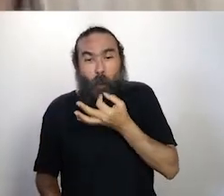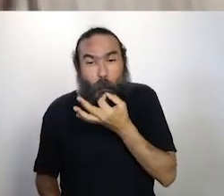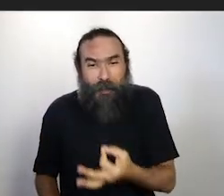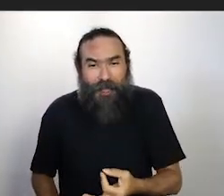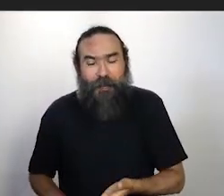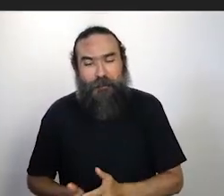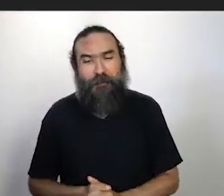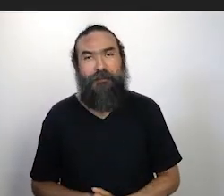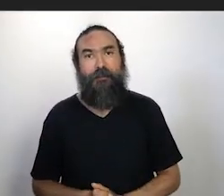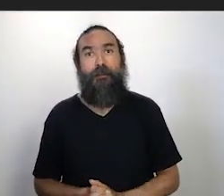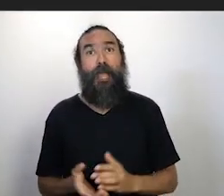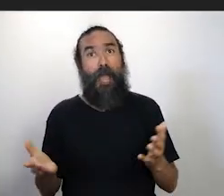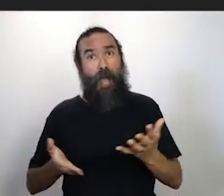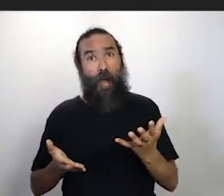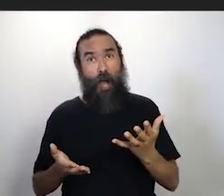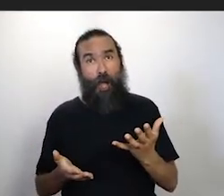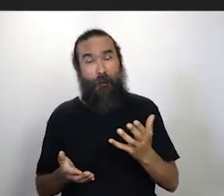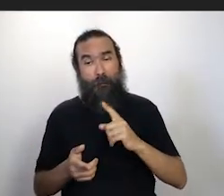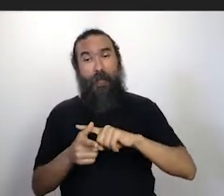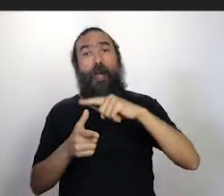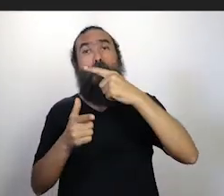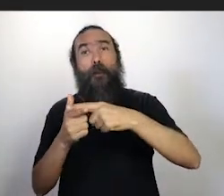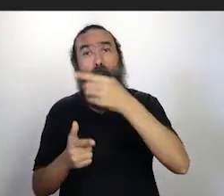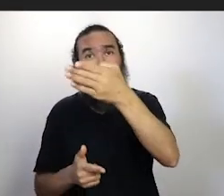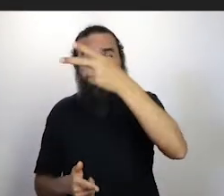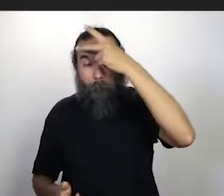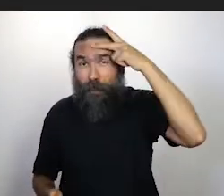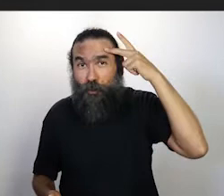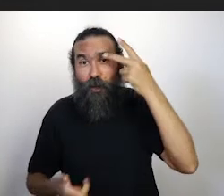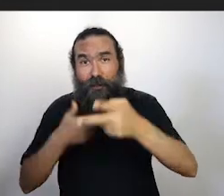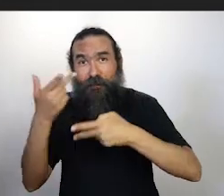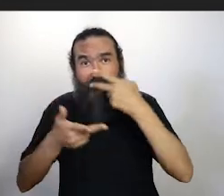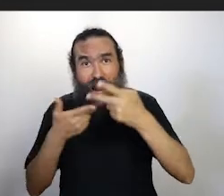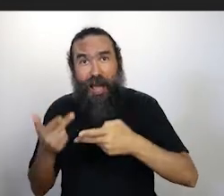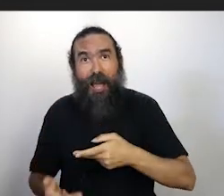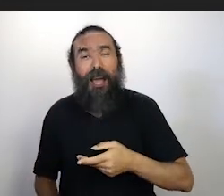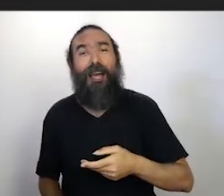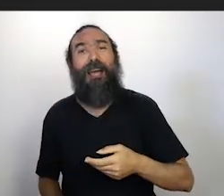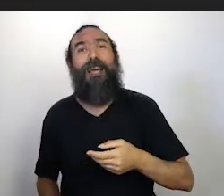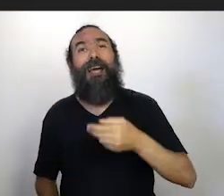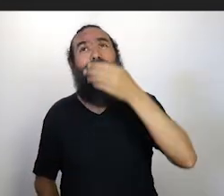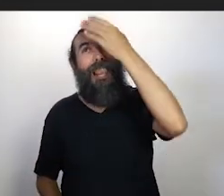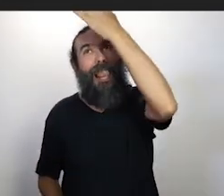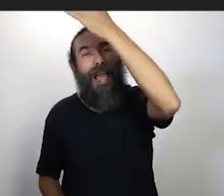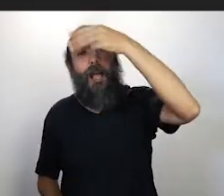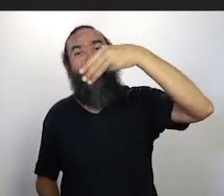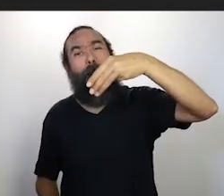próxima, a Indianara Guarani Kaiowá, lá do Mato Grosso do Sul.